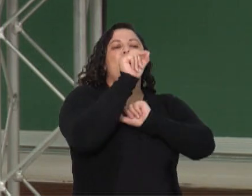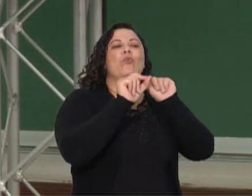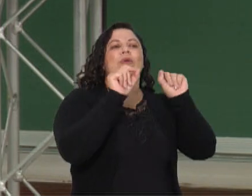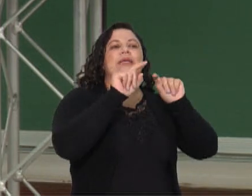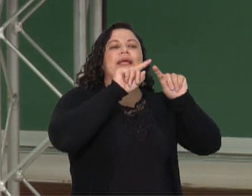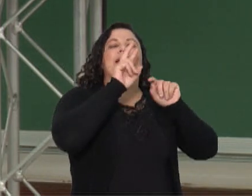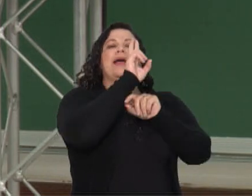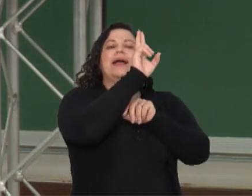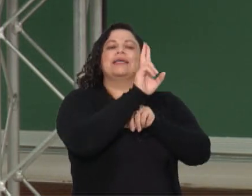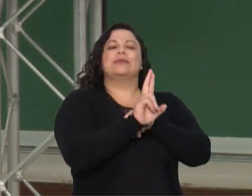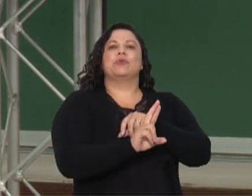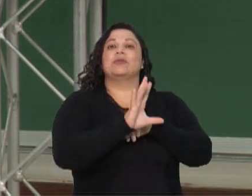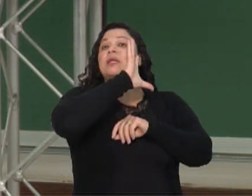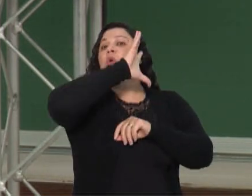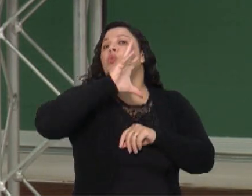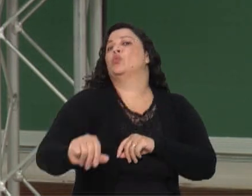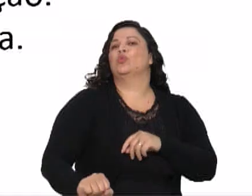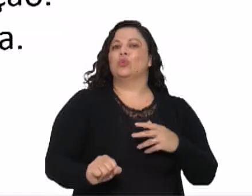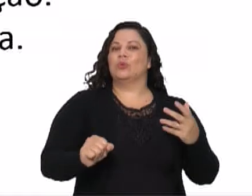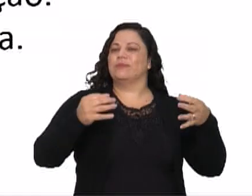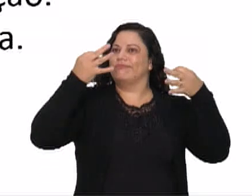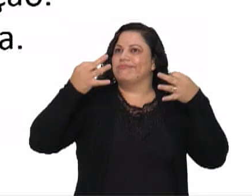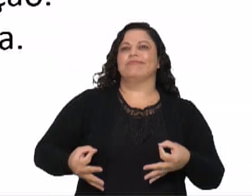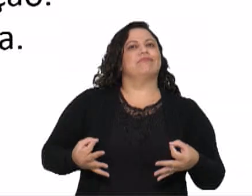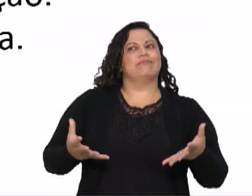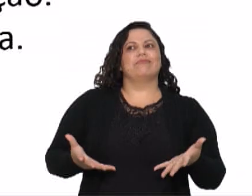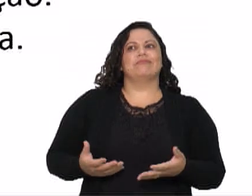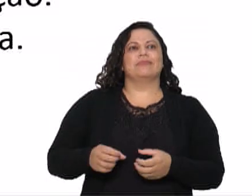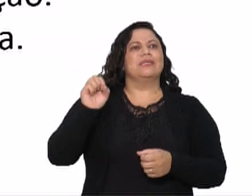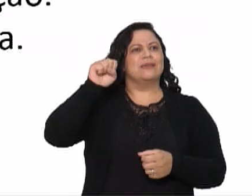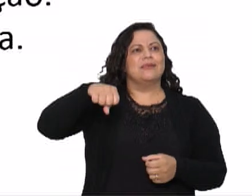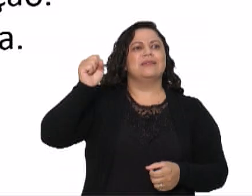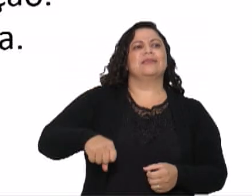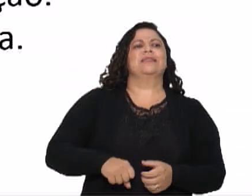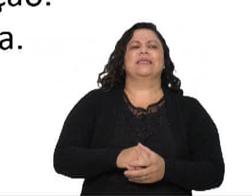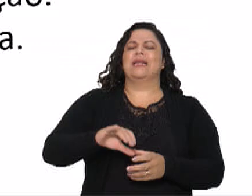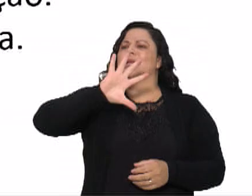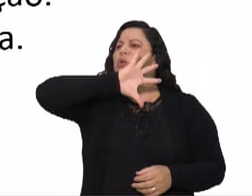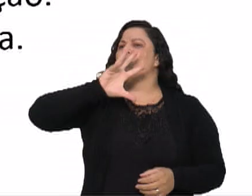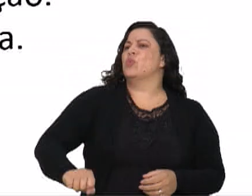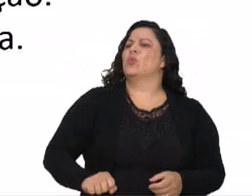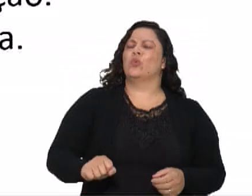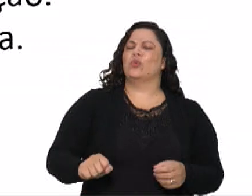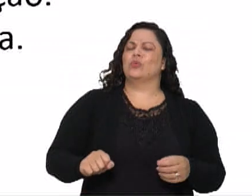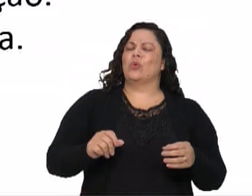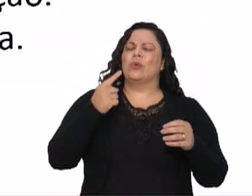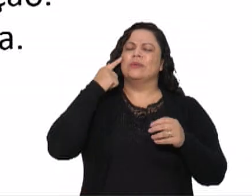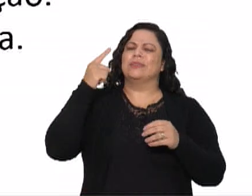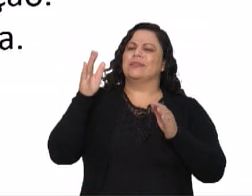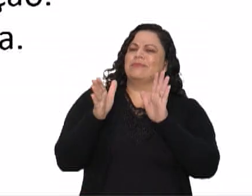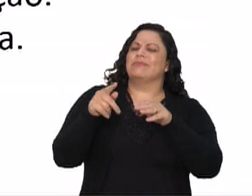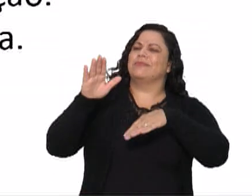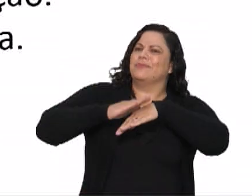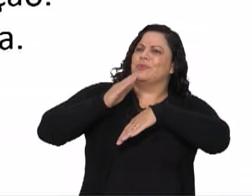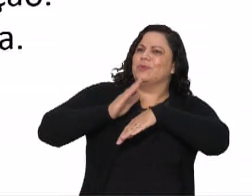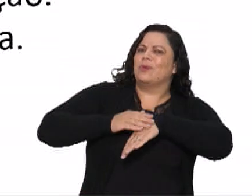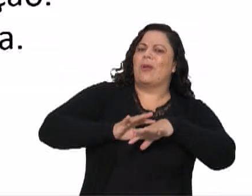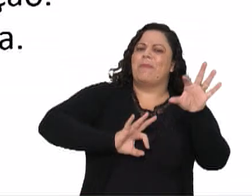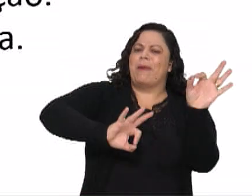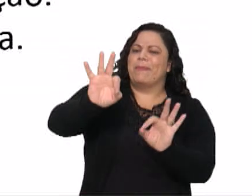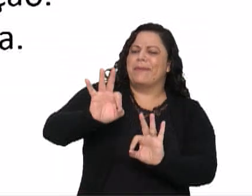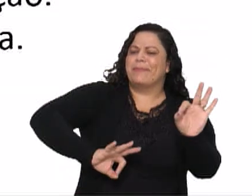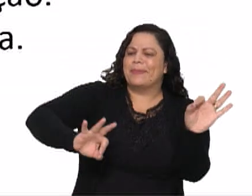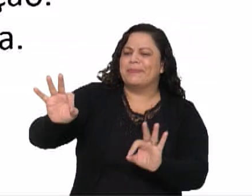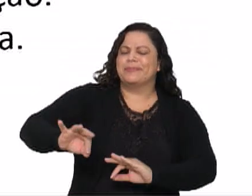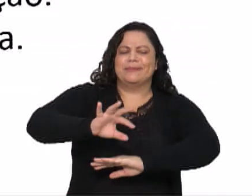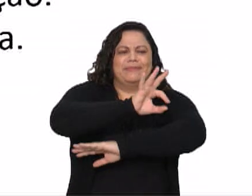só, todas. Sim, pessoal, para fazer um projeto arquitetônico, tem que